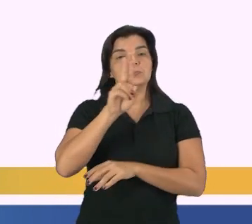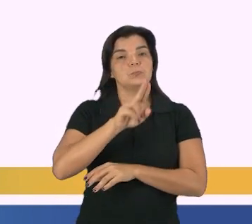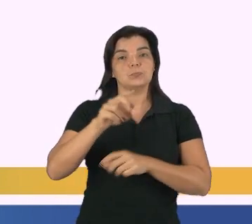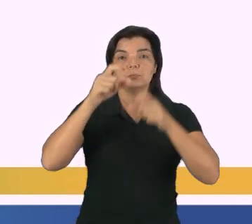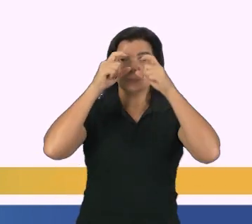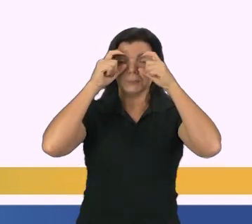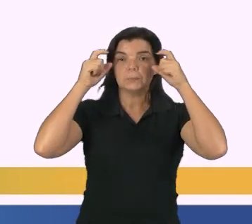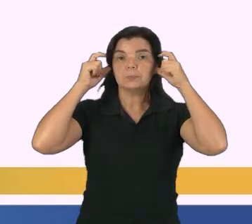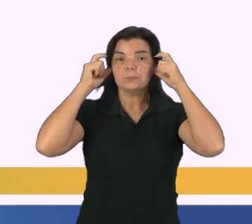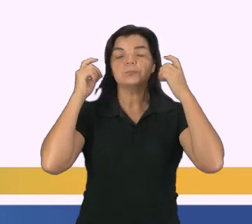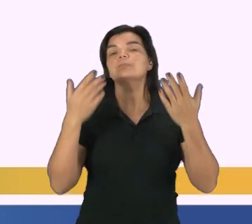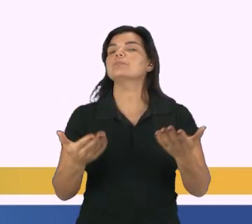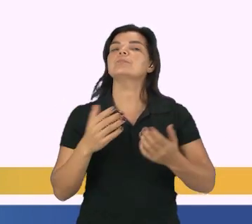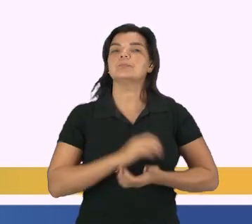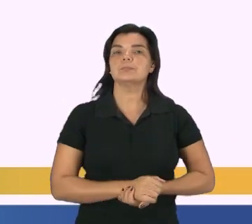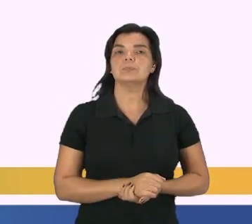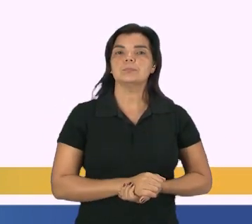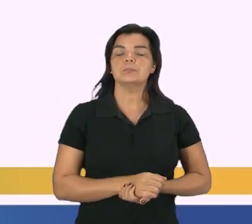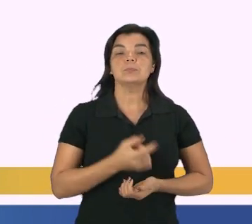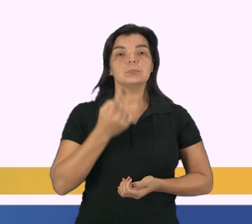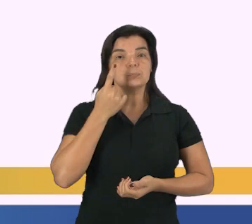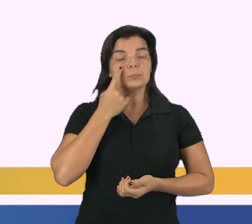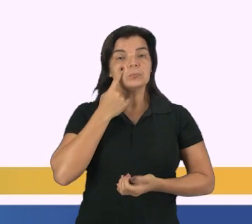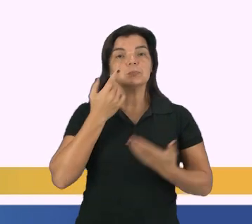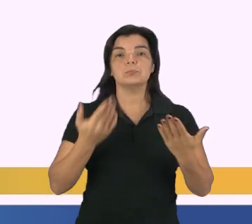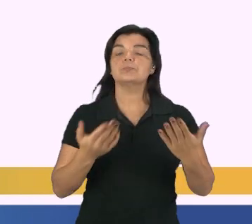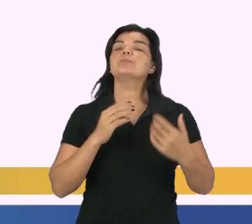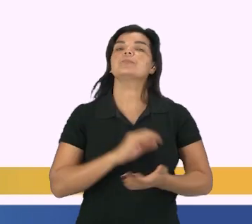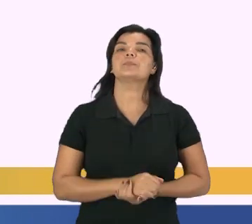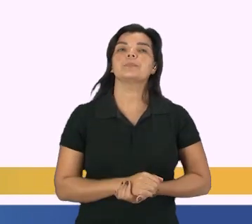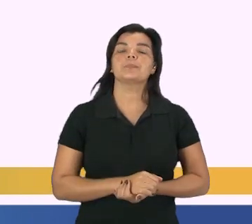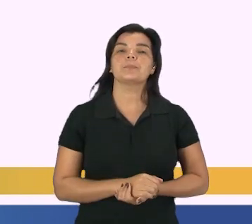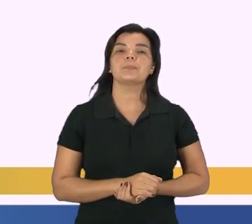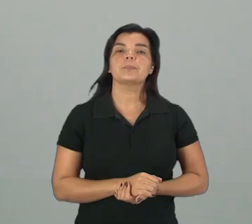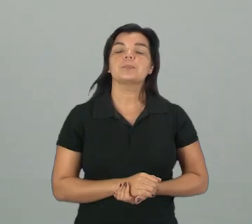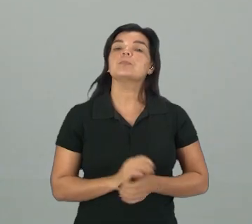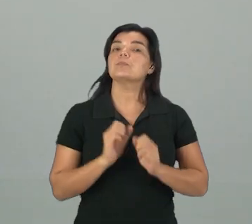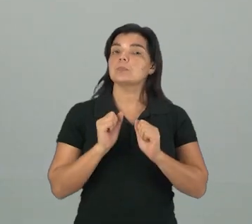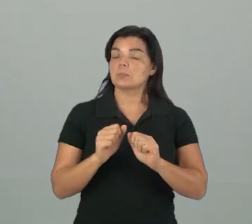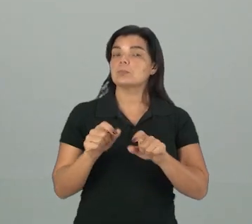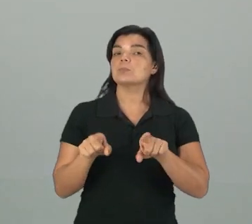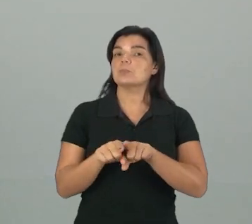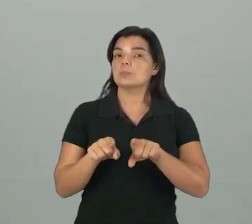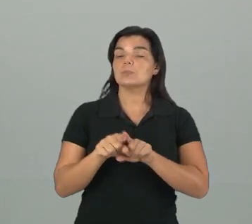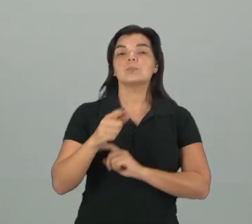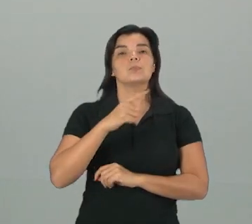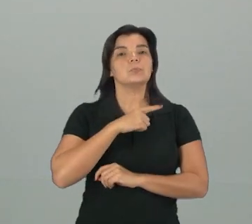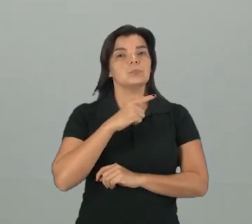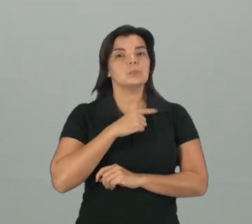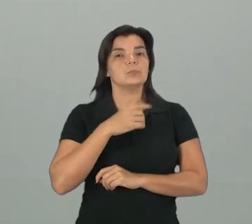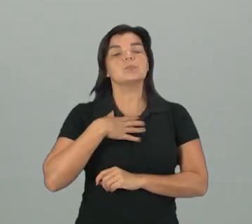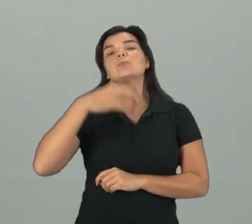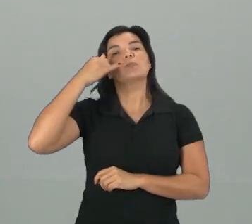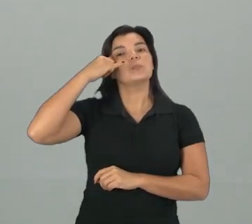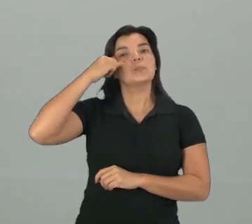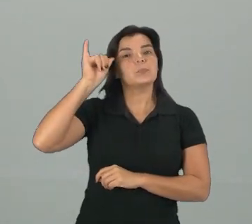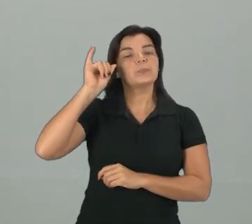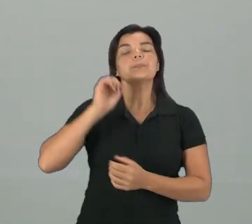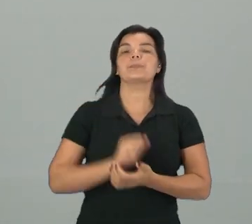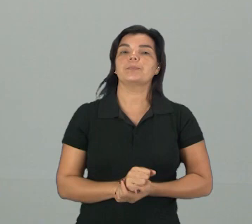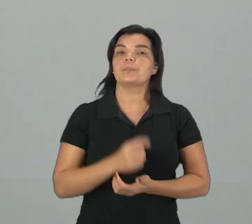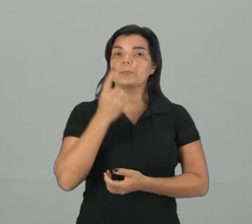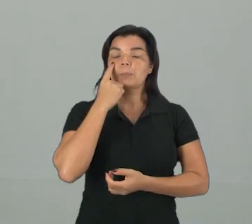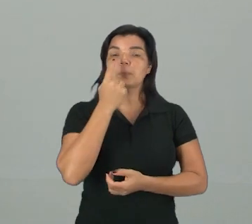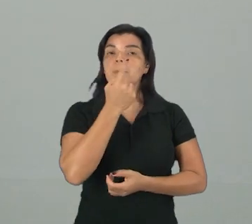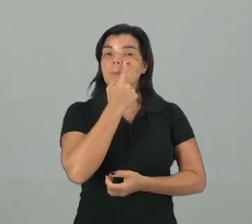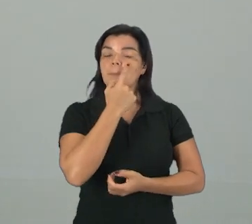usar óculos. Então, turminha, nós estamos vendo aqui que nós podemos, ter uma prevenção com os